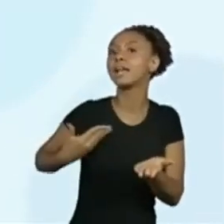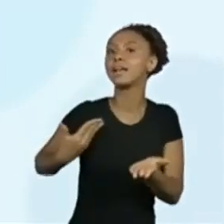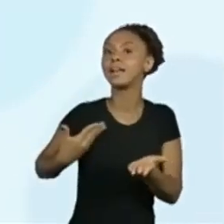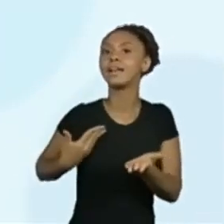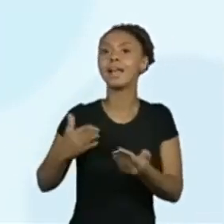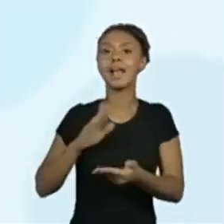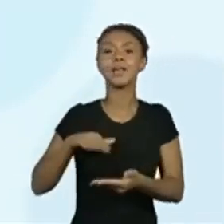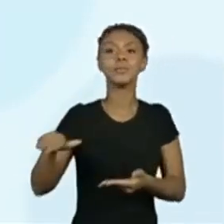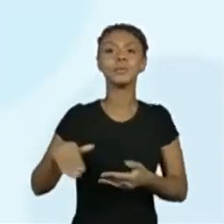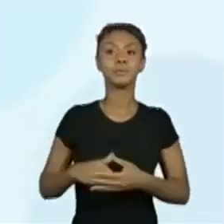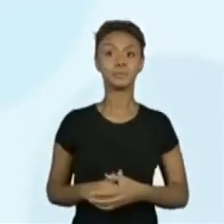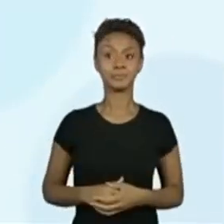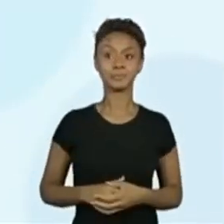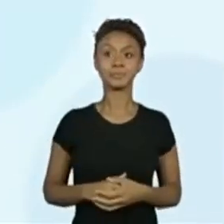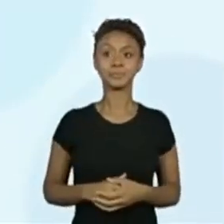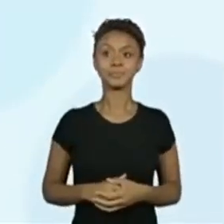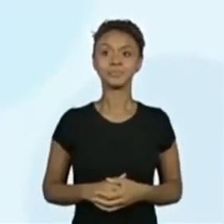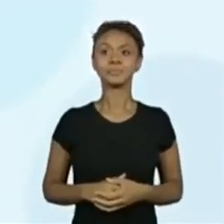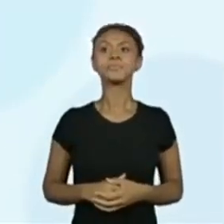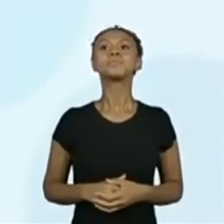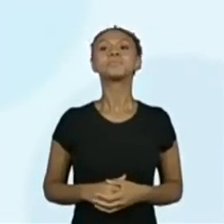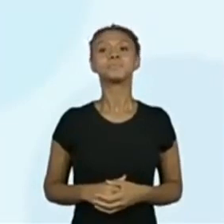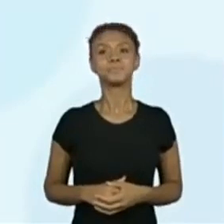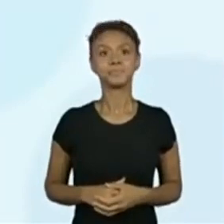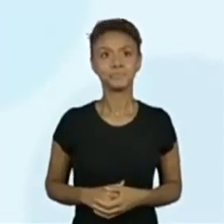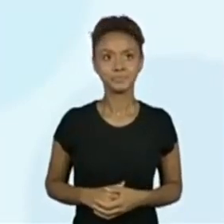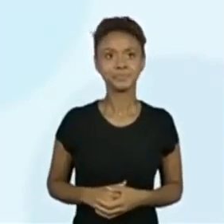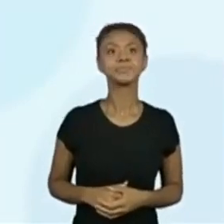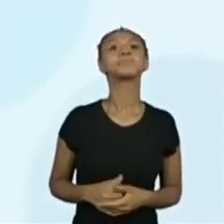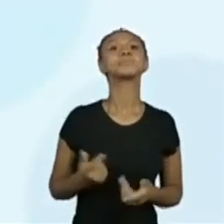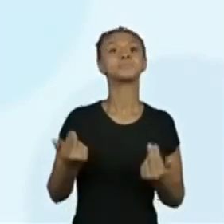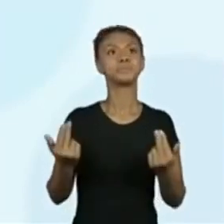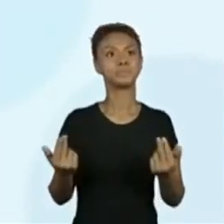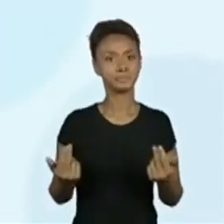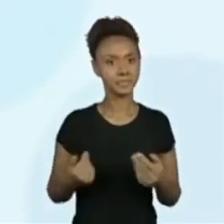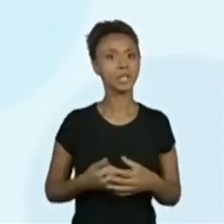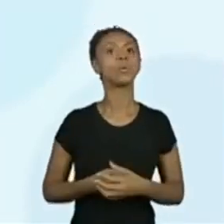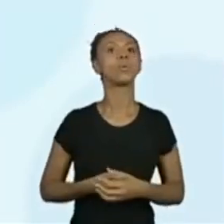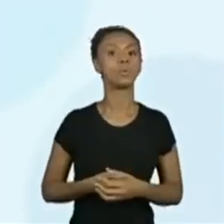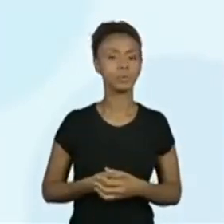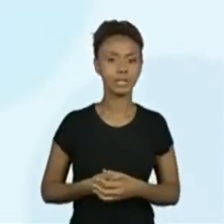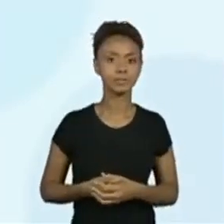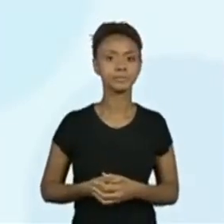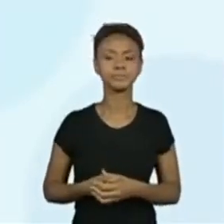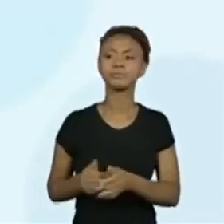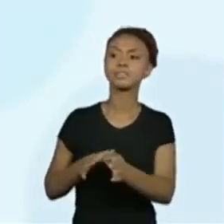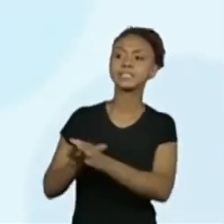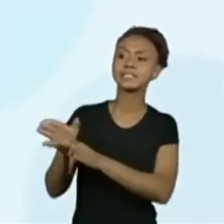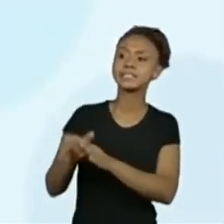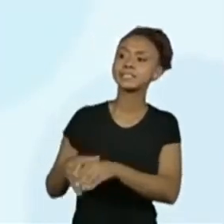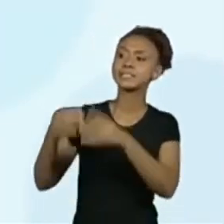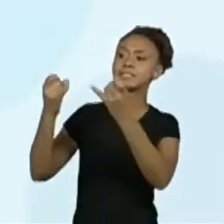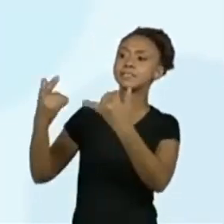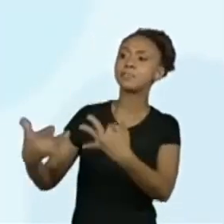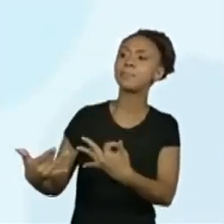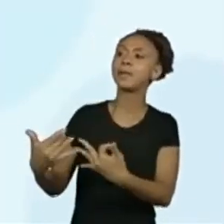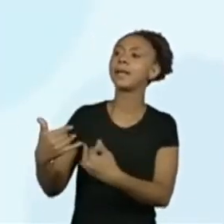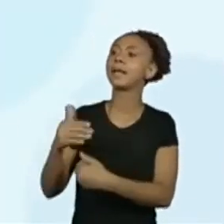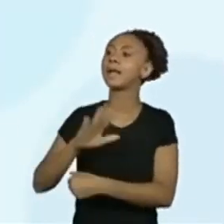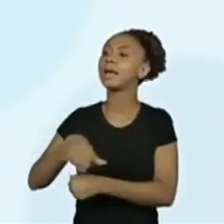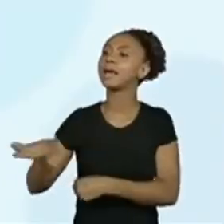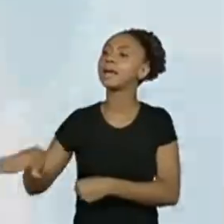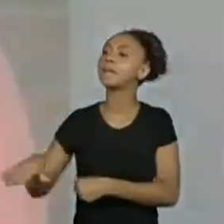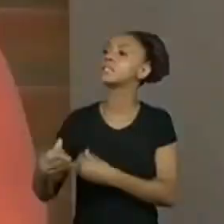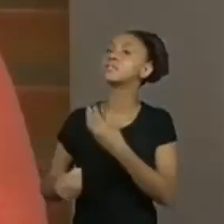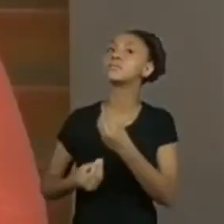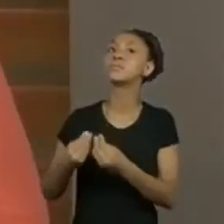criança? Então, foi isso que você disse, ó. Quais instruções você daria se fosse explicar essa brincadeira para outra criança? Então,